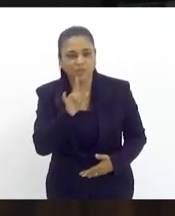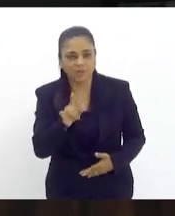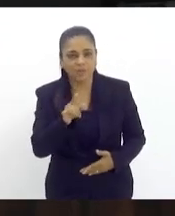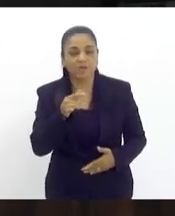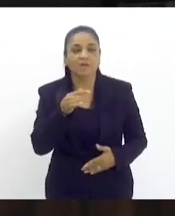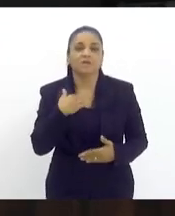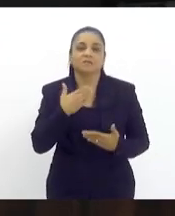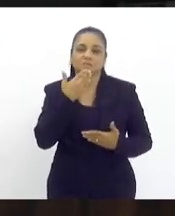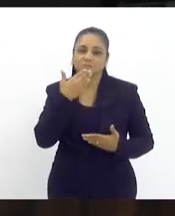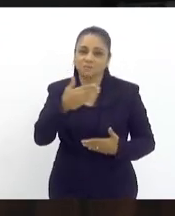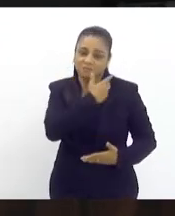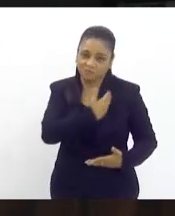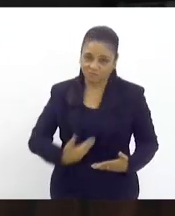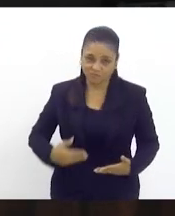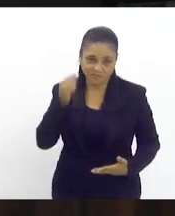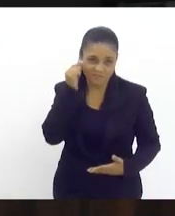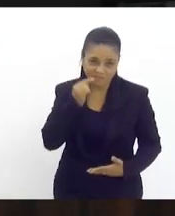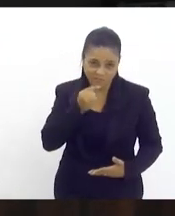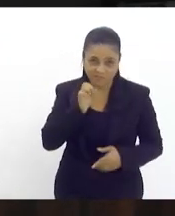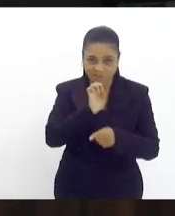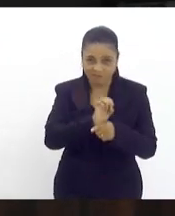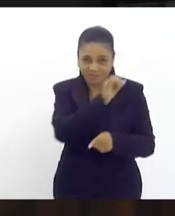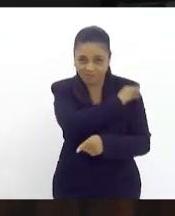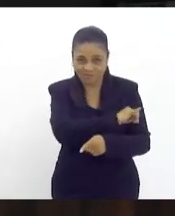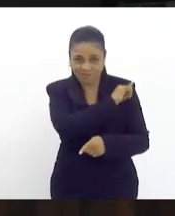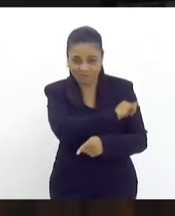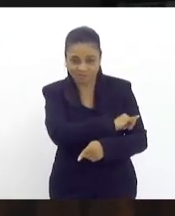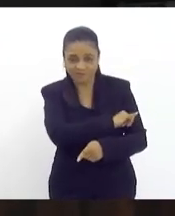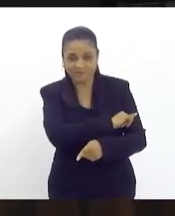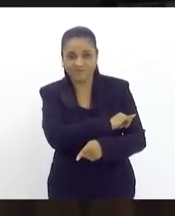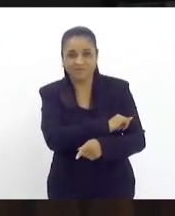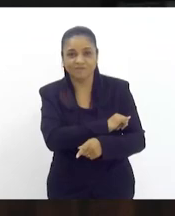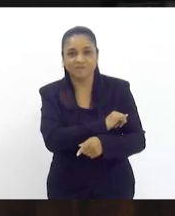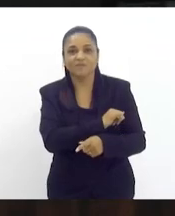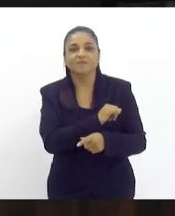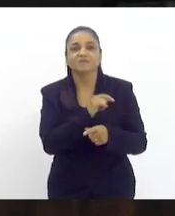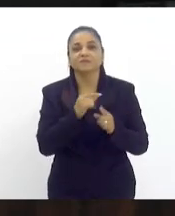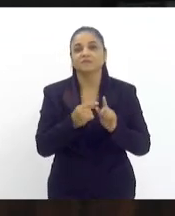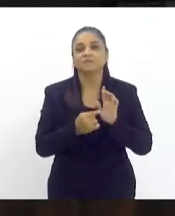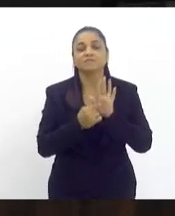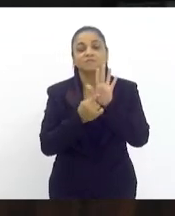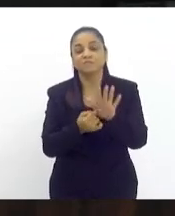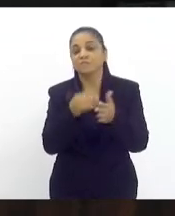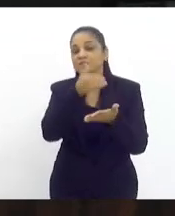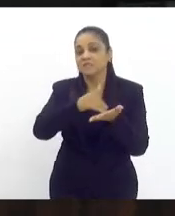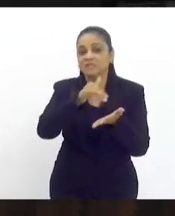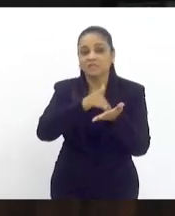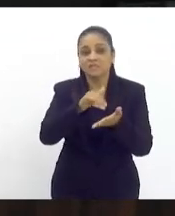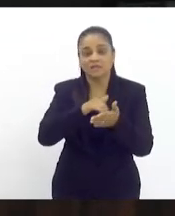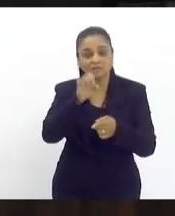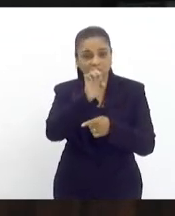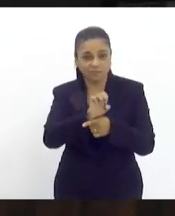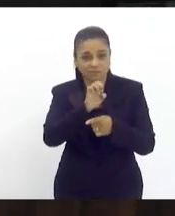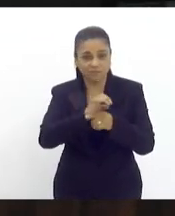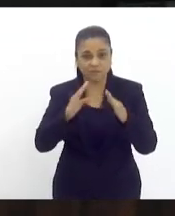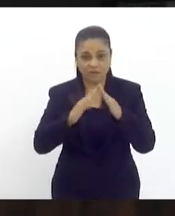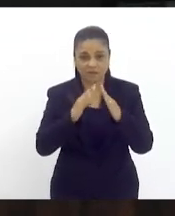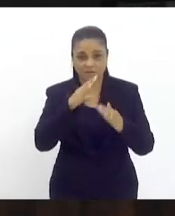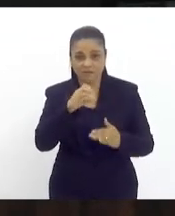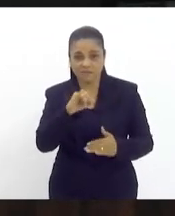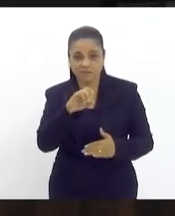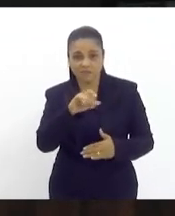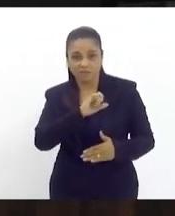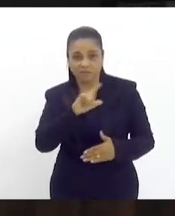Excelentíssimo Senhor governador do Estado do Rio de Janeiro Cláudio Castro com vistas aos secretário de estado da casa civil Nicola